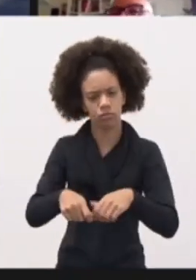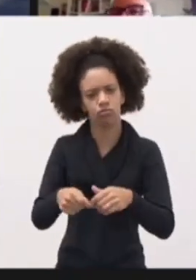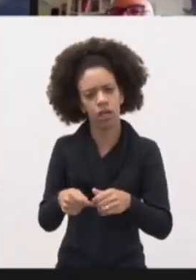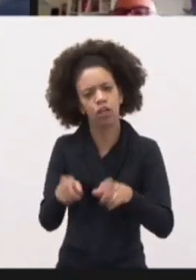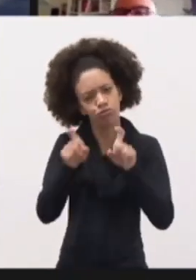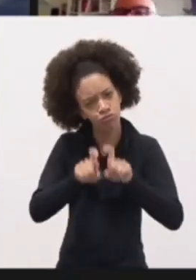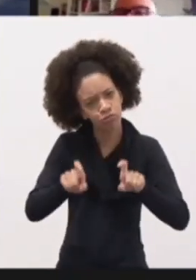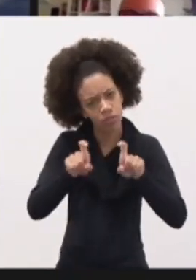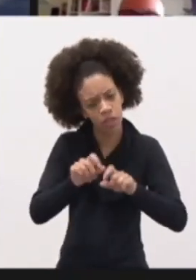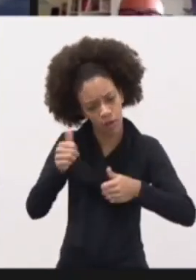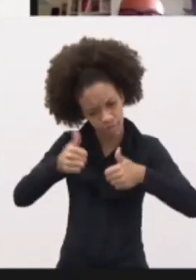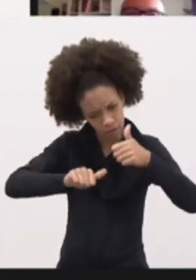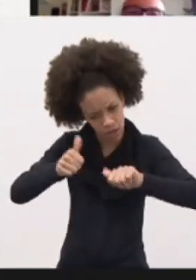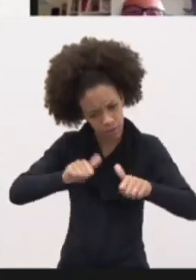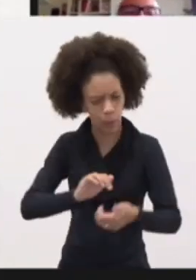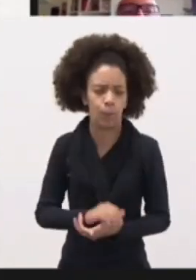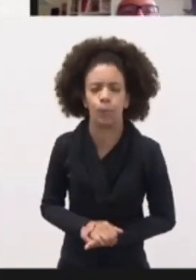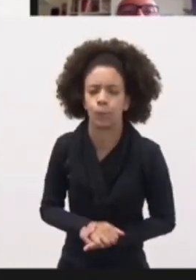de avaliação.